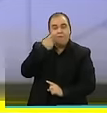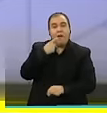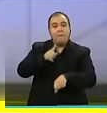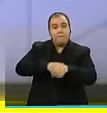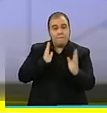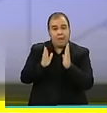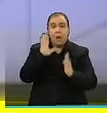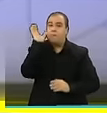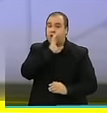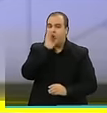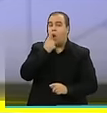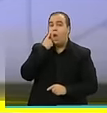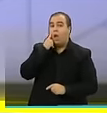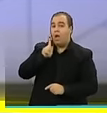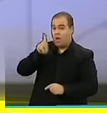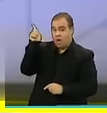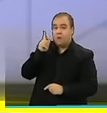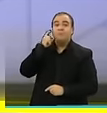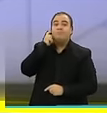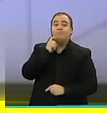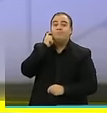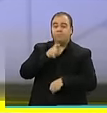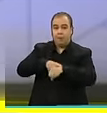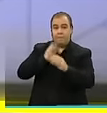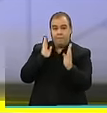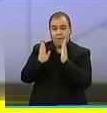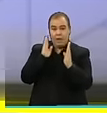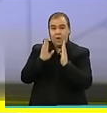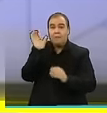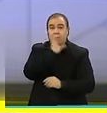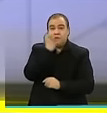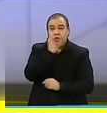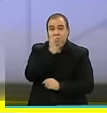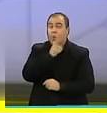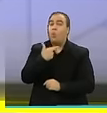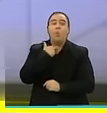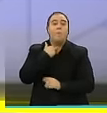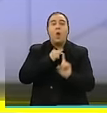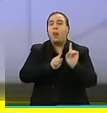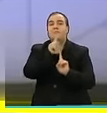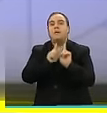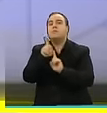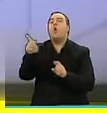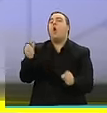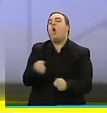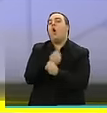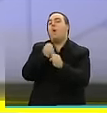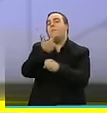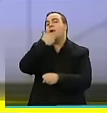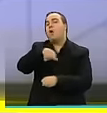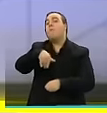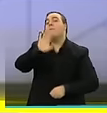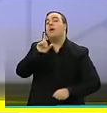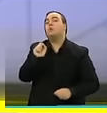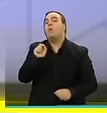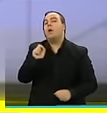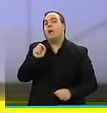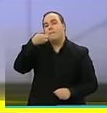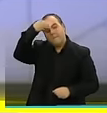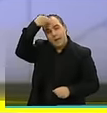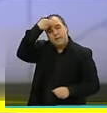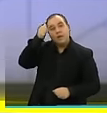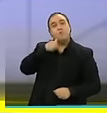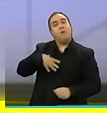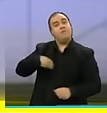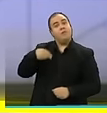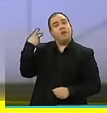aliás, esse cidadão, no período emergencial, quando não pode ter licitação, quem mais ganhou obra aqui foi o padrinho da filha